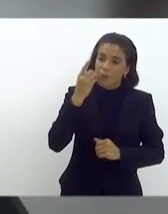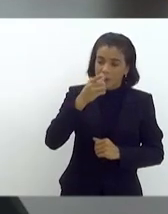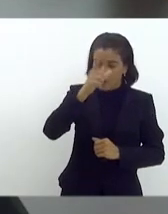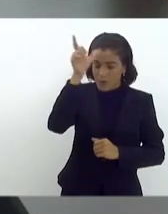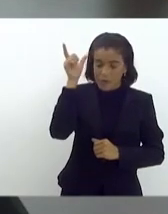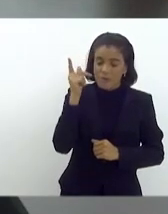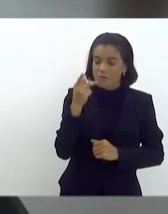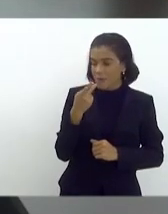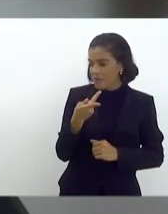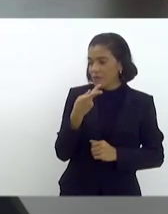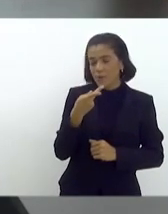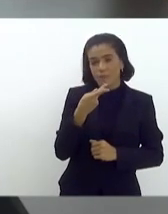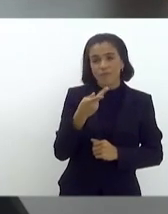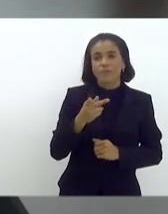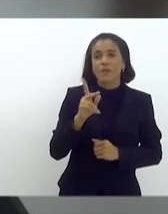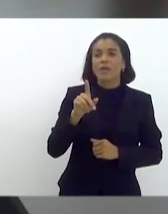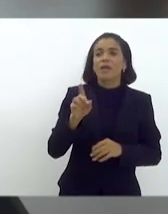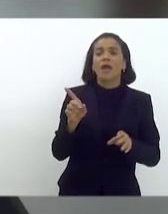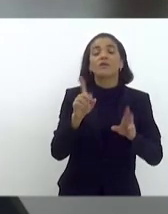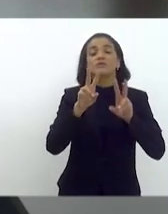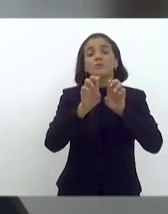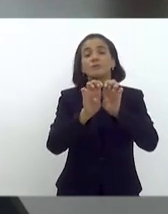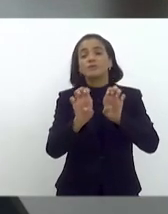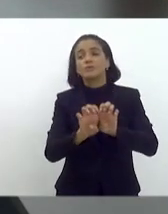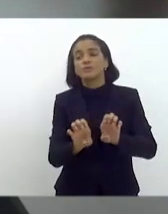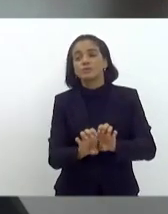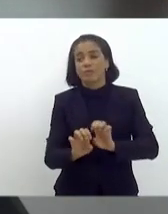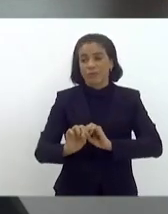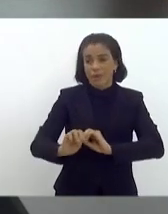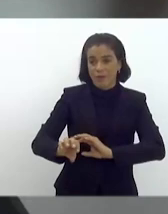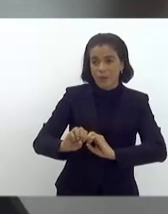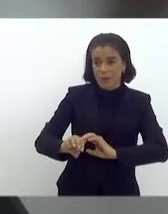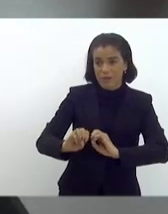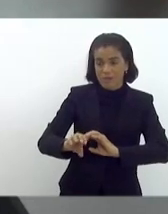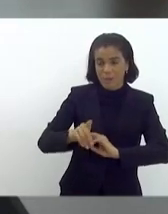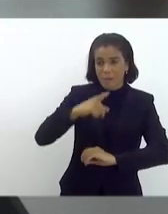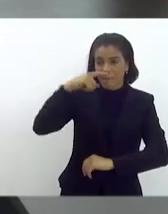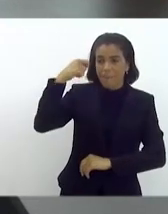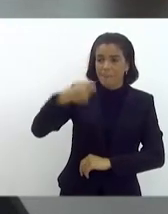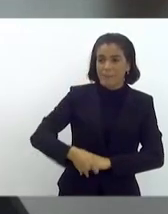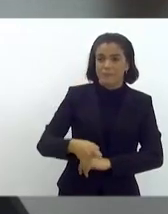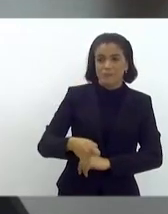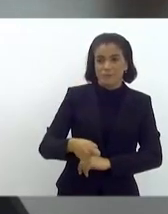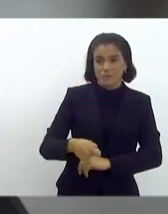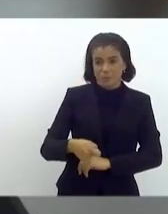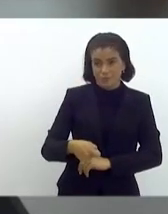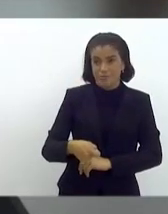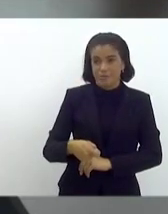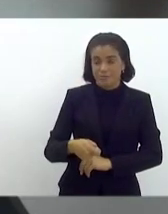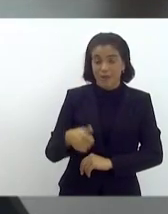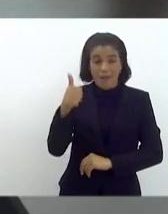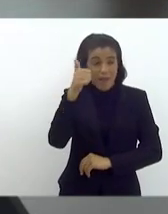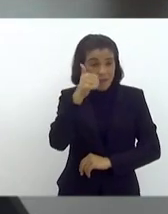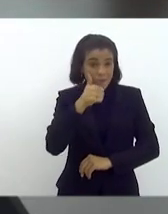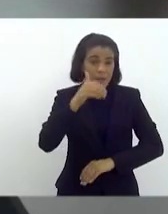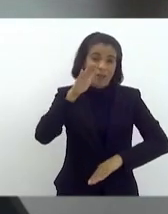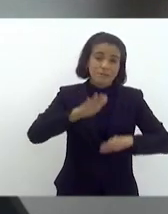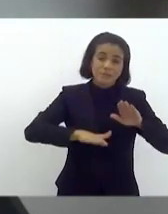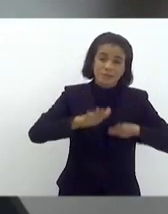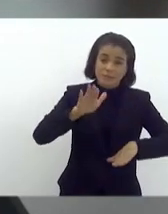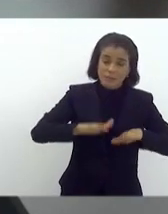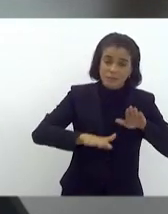a nossa estruturação e educação de forma machista Então as mulheres às vezes